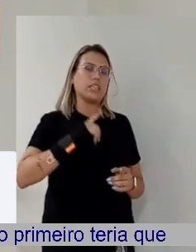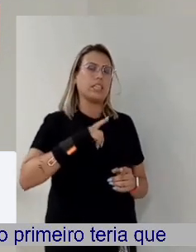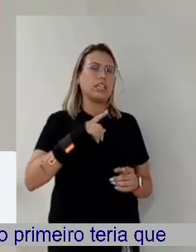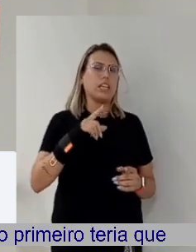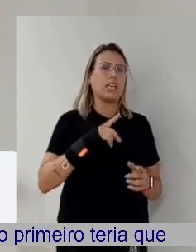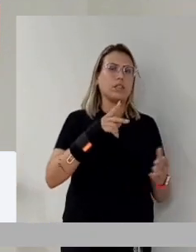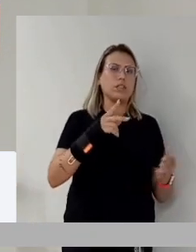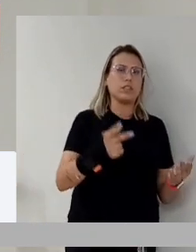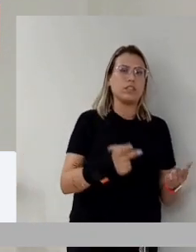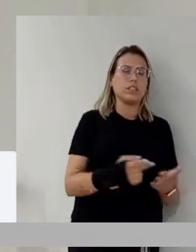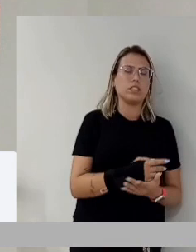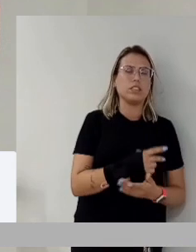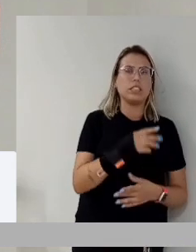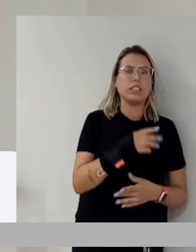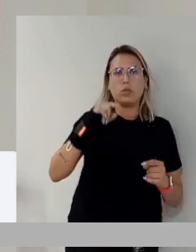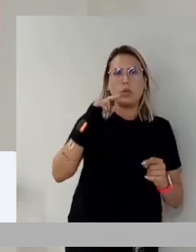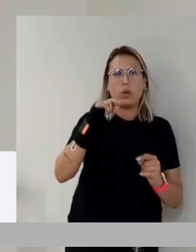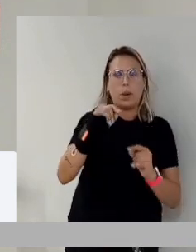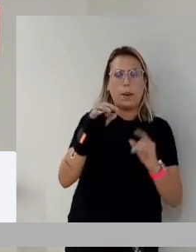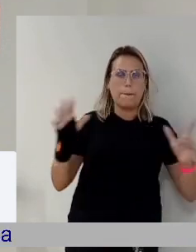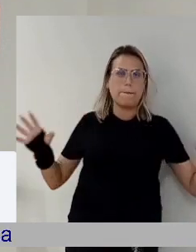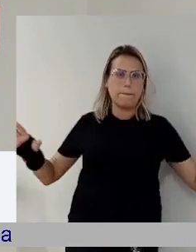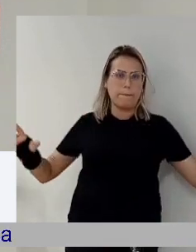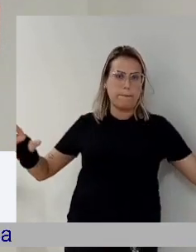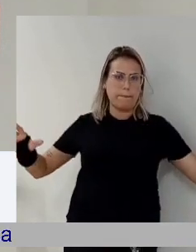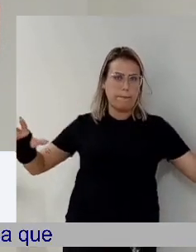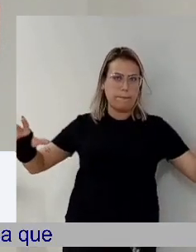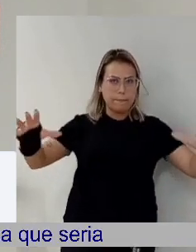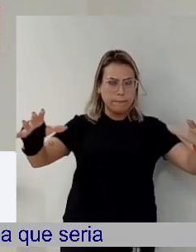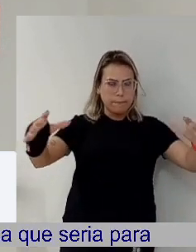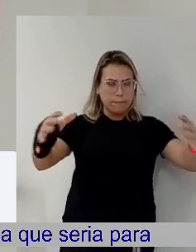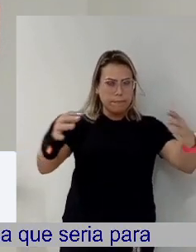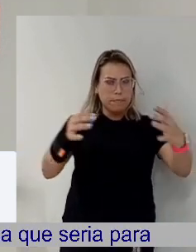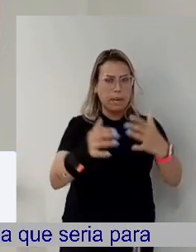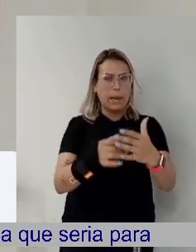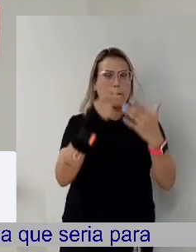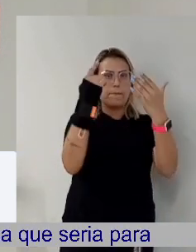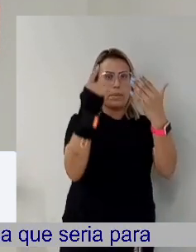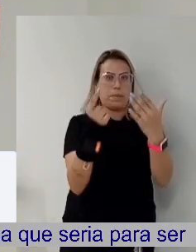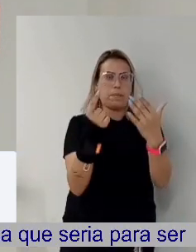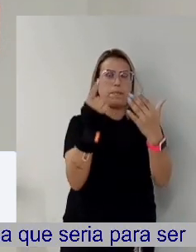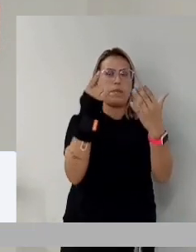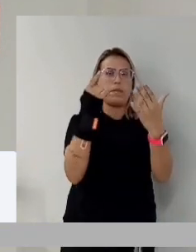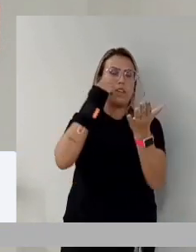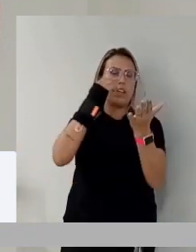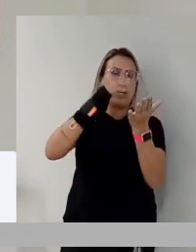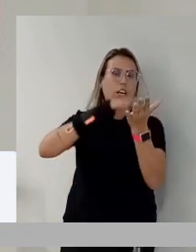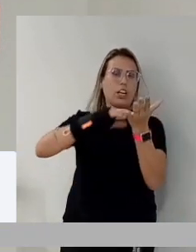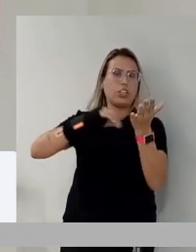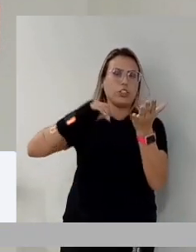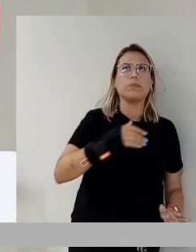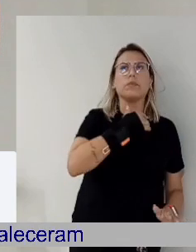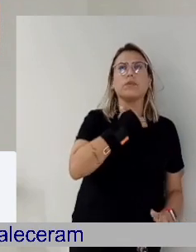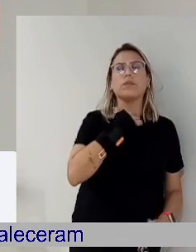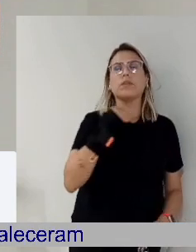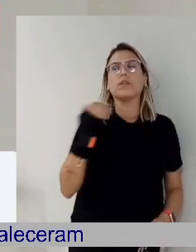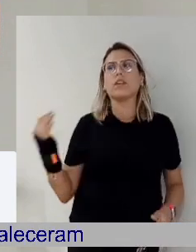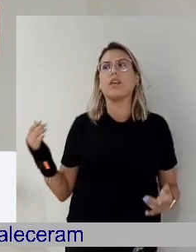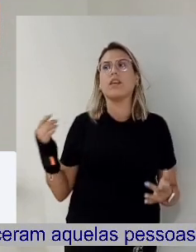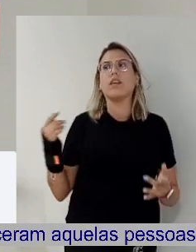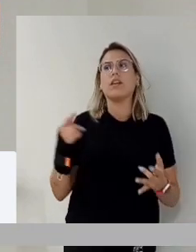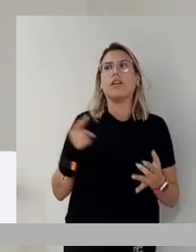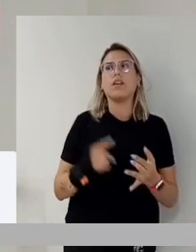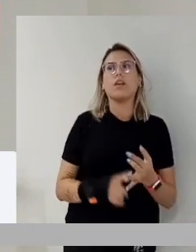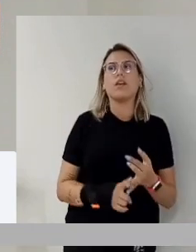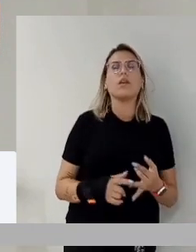triagem triagem é essa que seria para ser retirada né aquelas pessoas que já faleceram aquelas pessoas que não